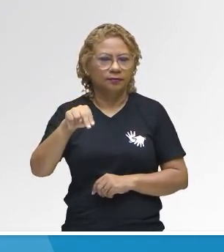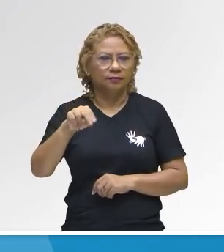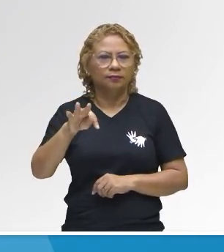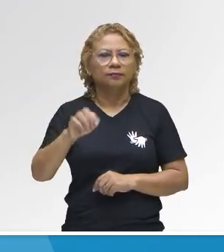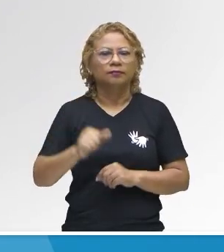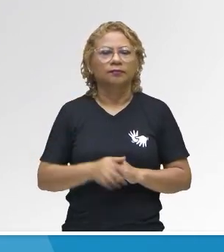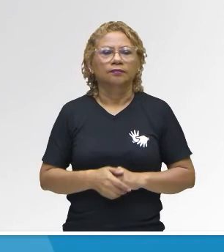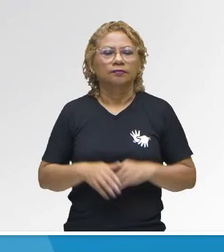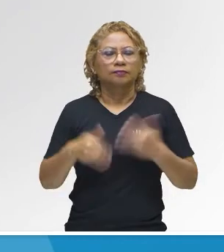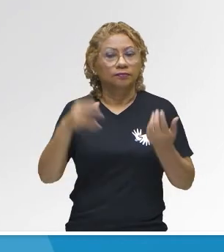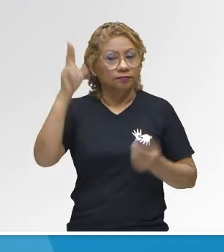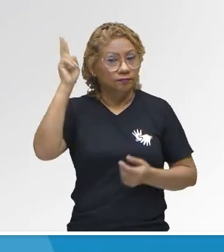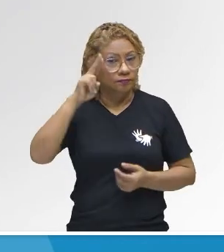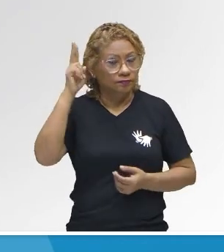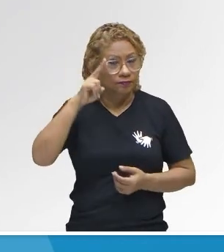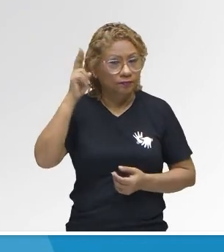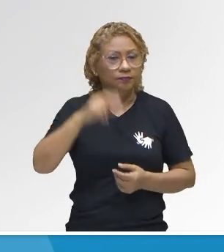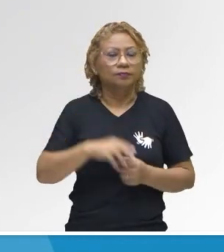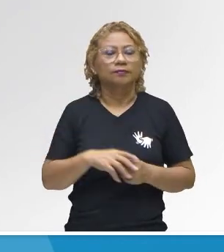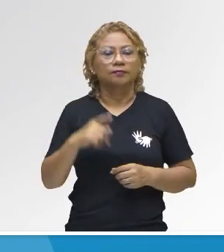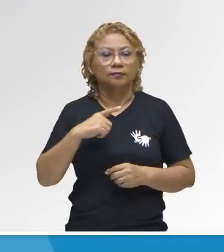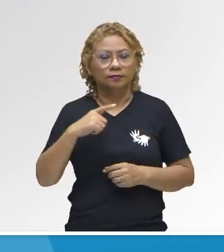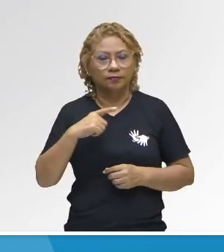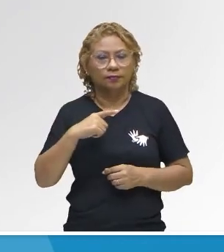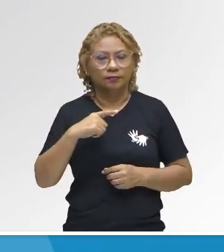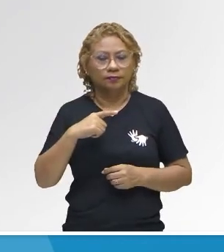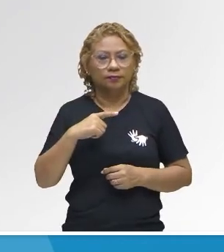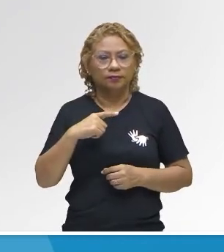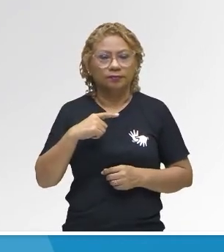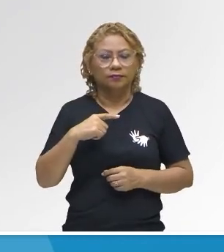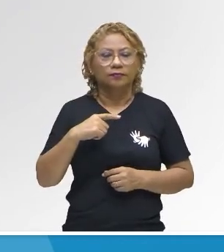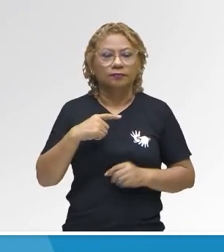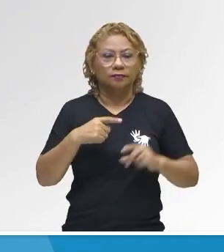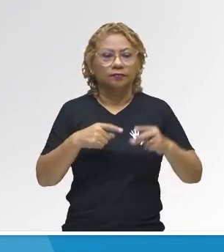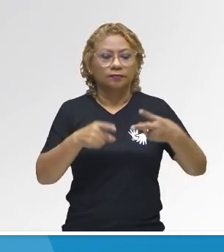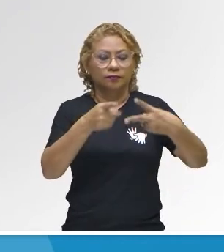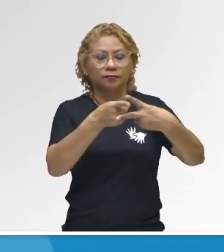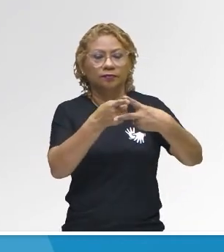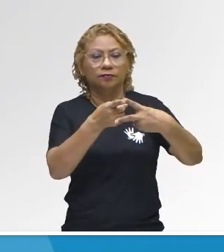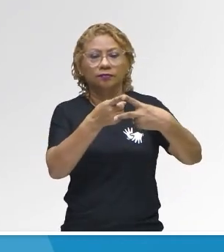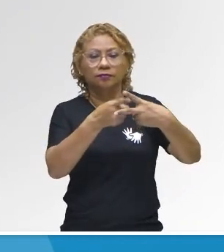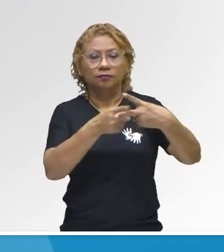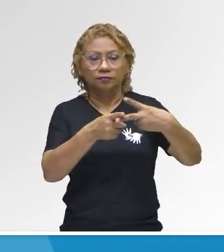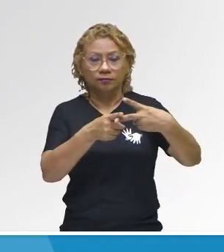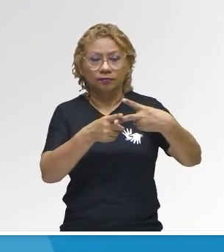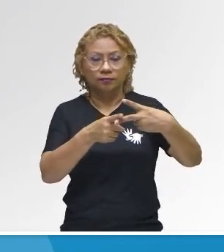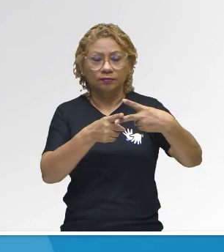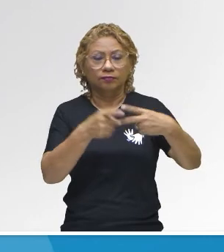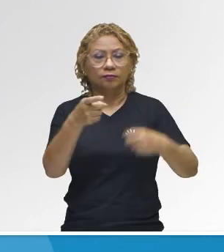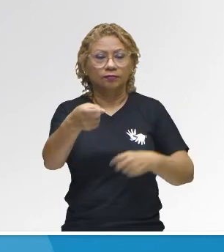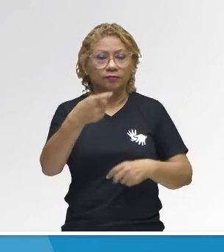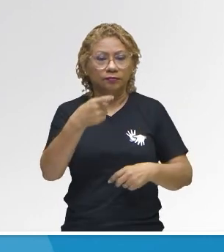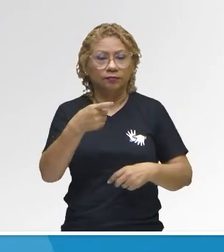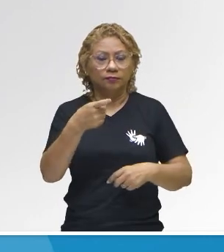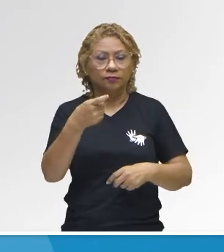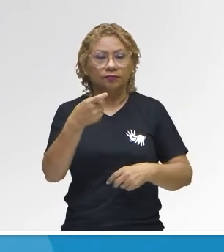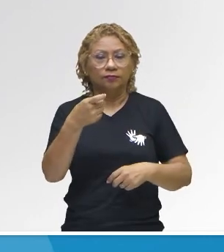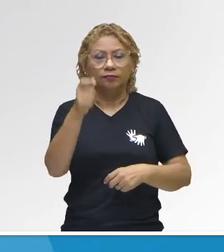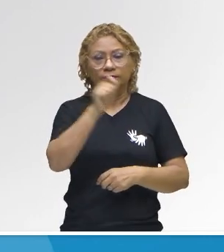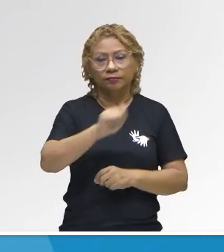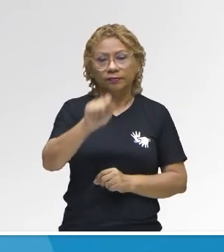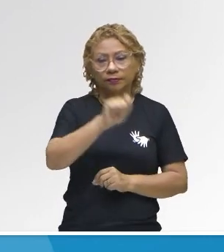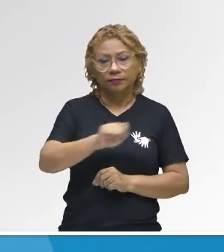a tangente de um ângulo x, ela pode ser escrita como seno de x sobre